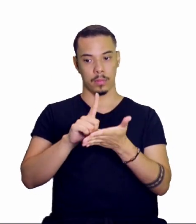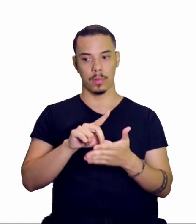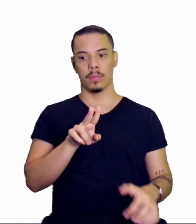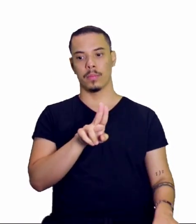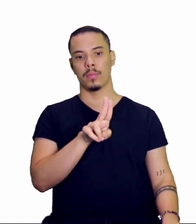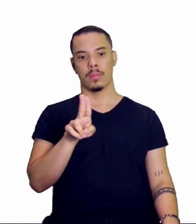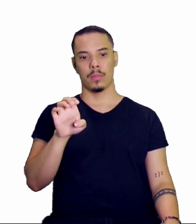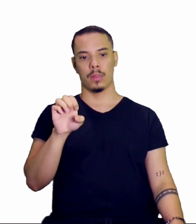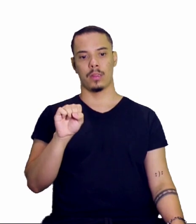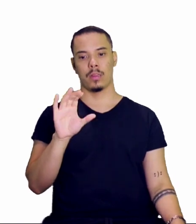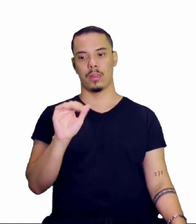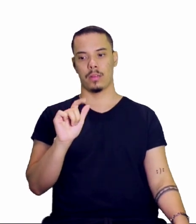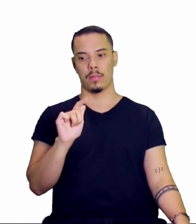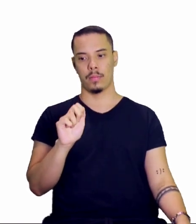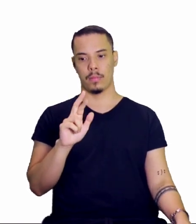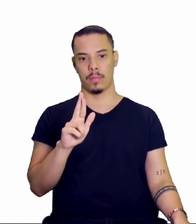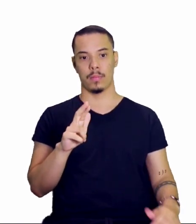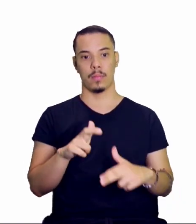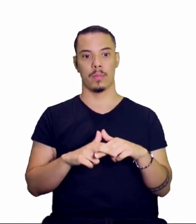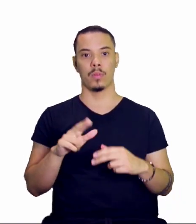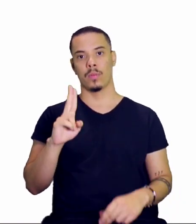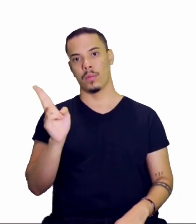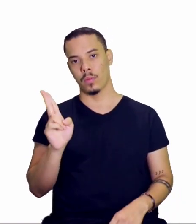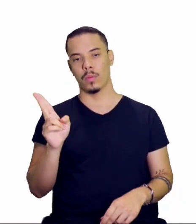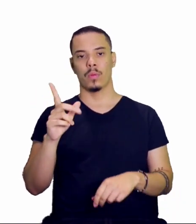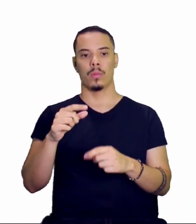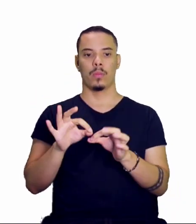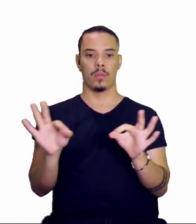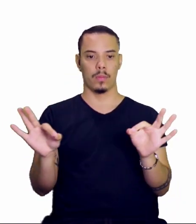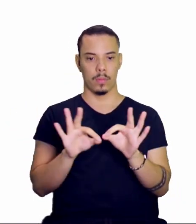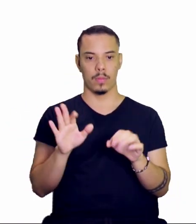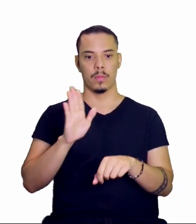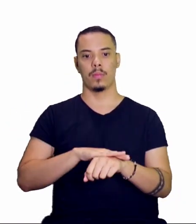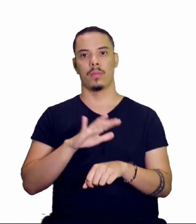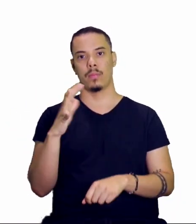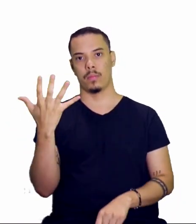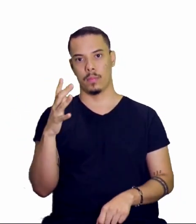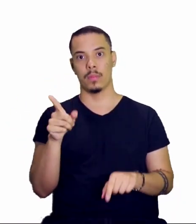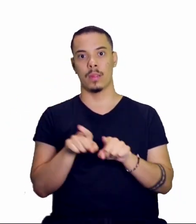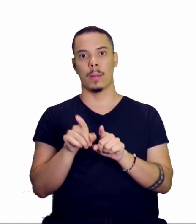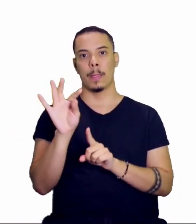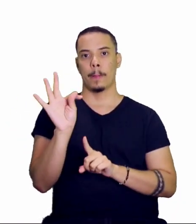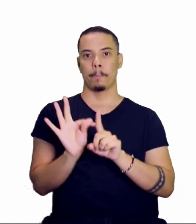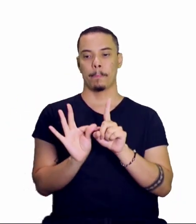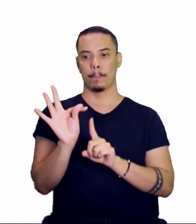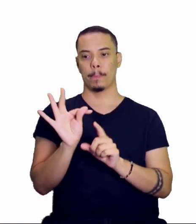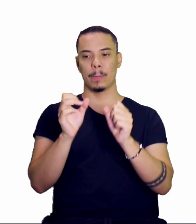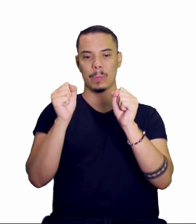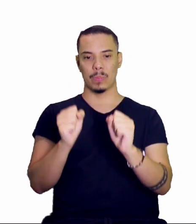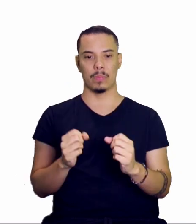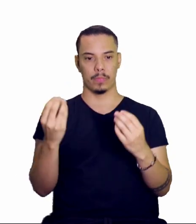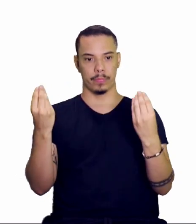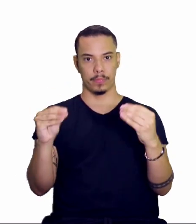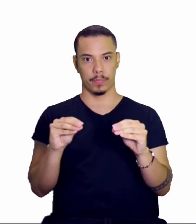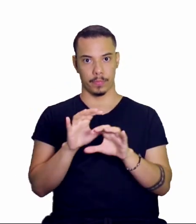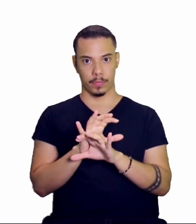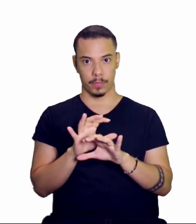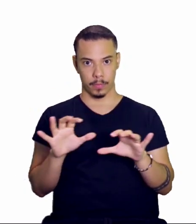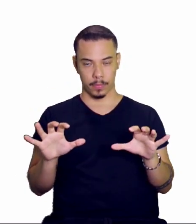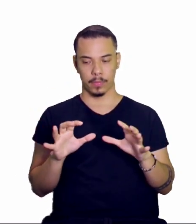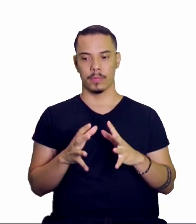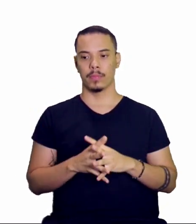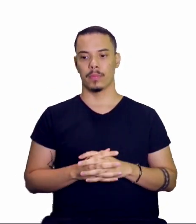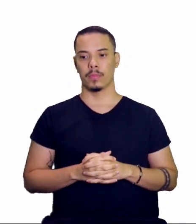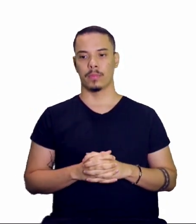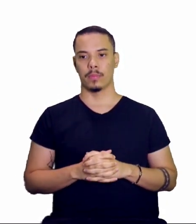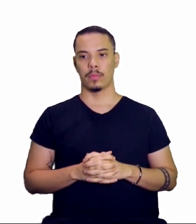chamada de escalar. Então, comprimento, tempo, massa, outras como temperatura também pode ser colocada dessa forma. E nós temos